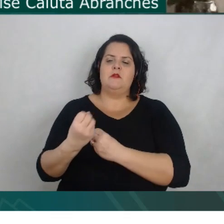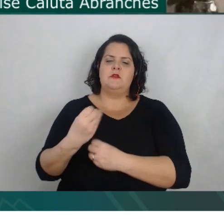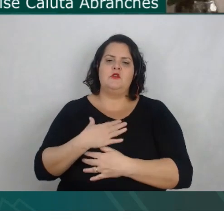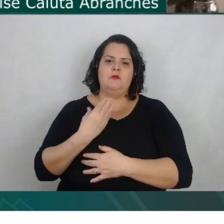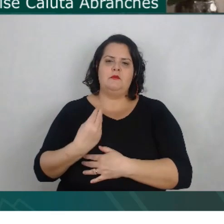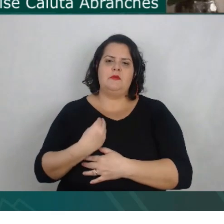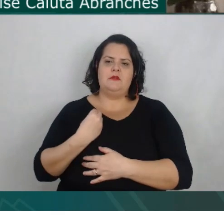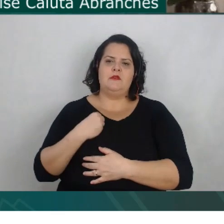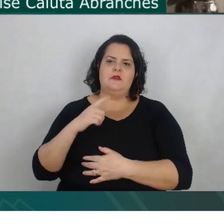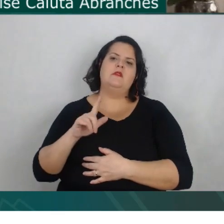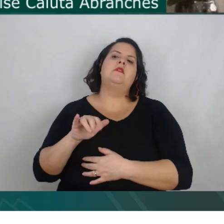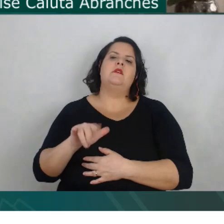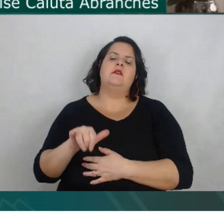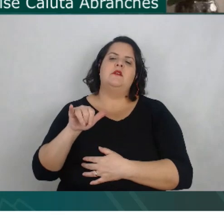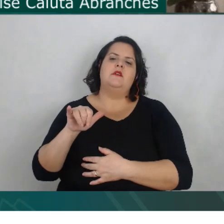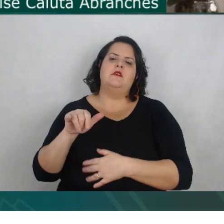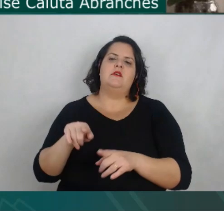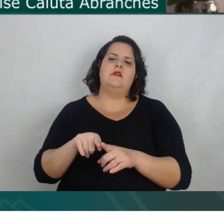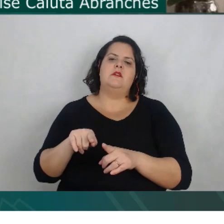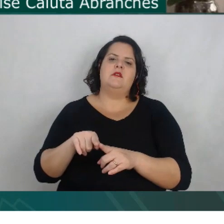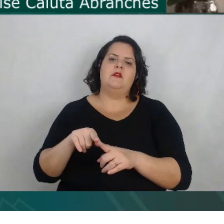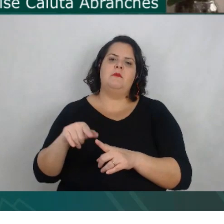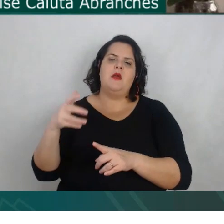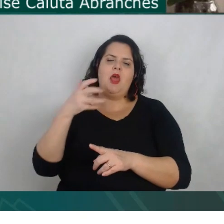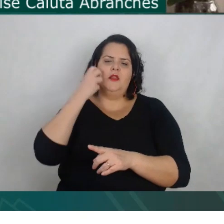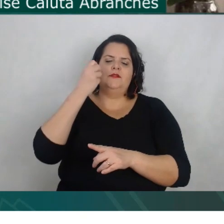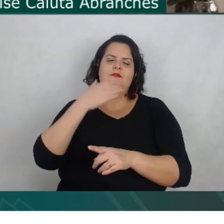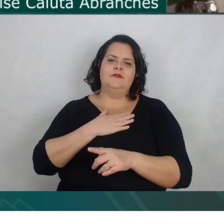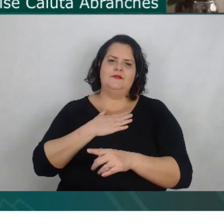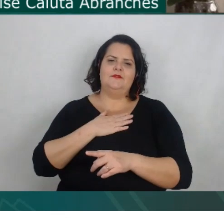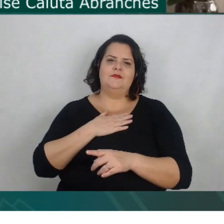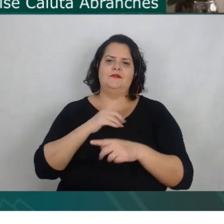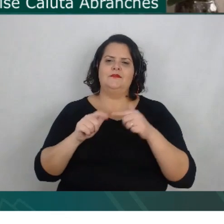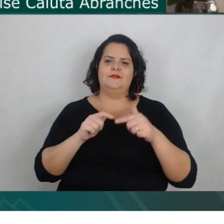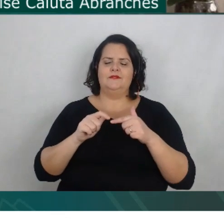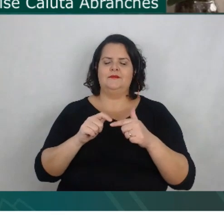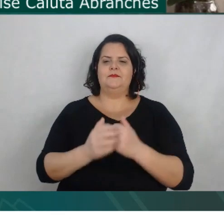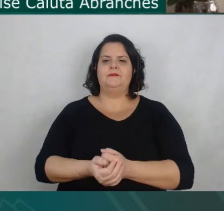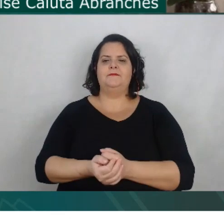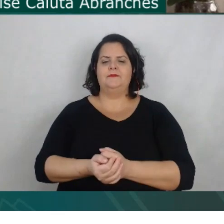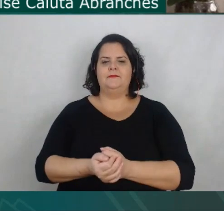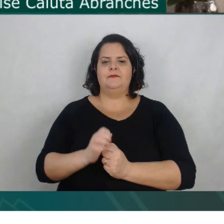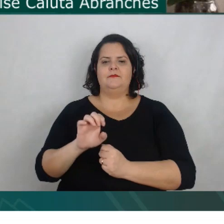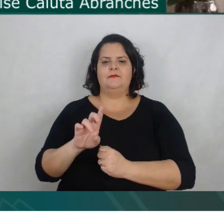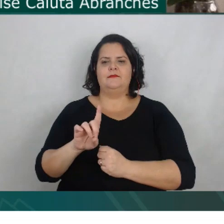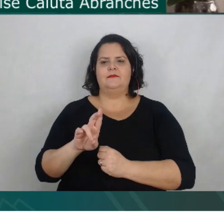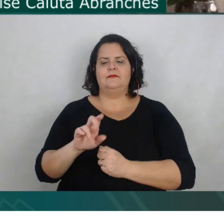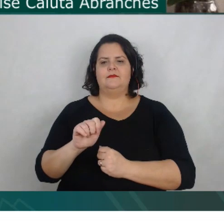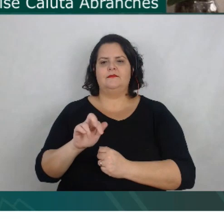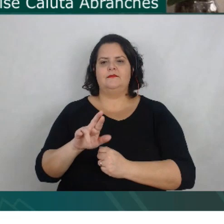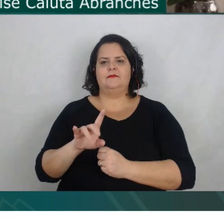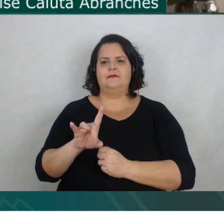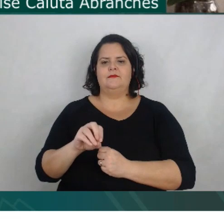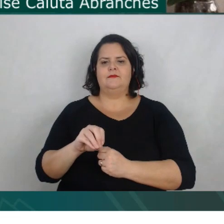acabou me herdando, e eu fico muito feliz. O Eduardo Coelho, eu fico